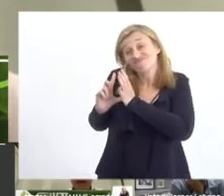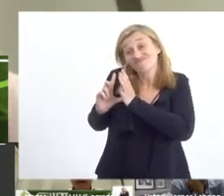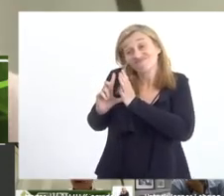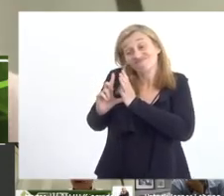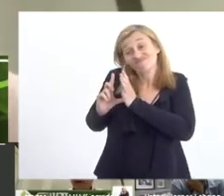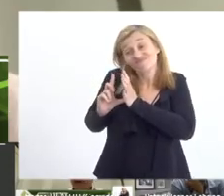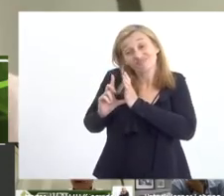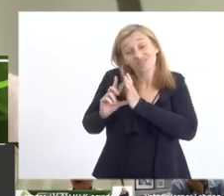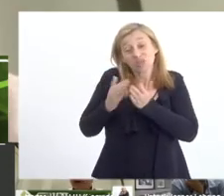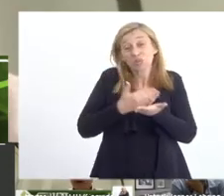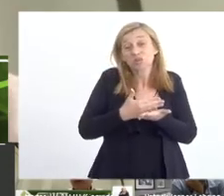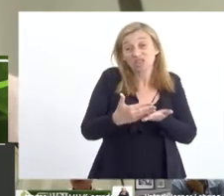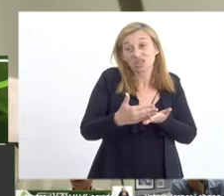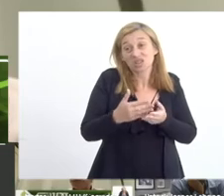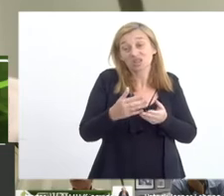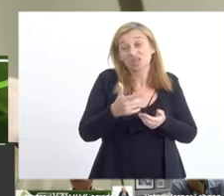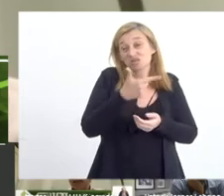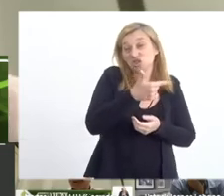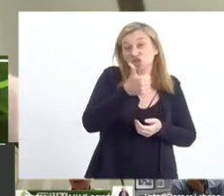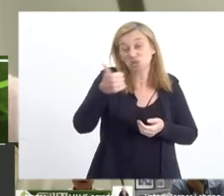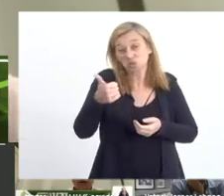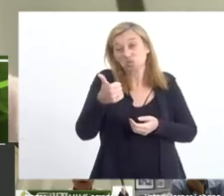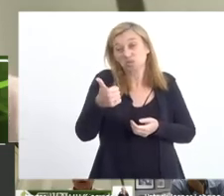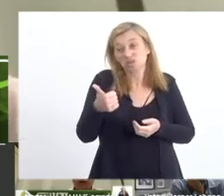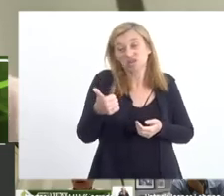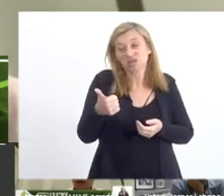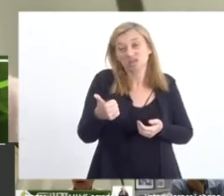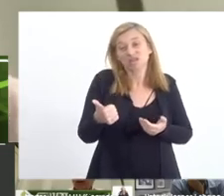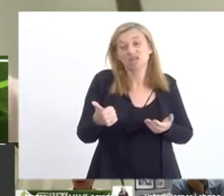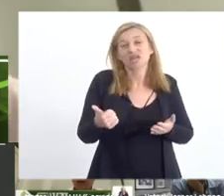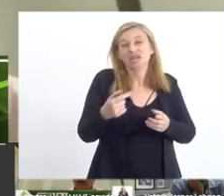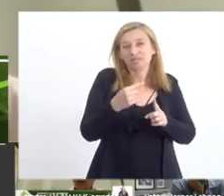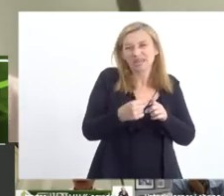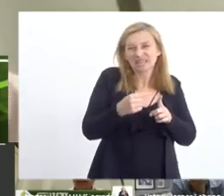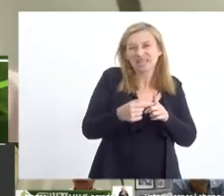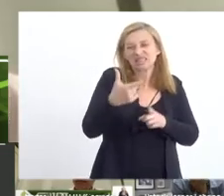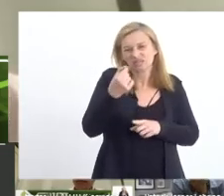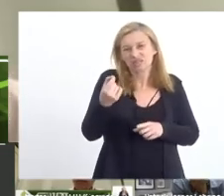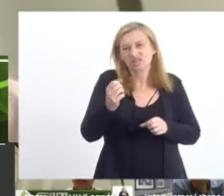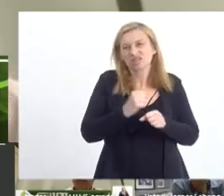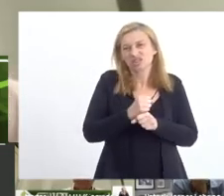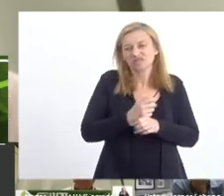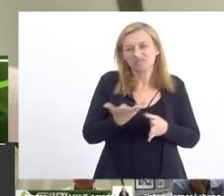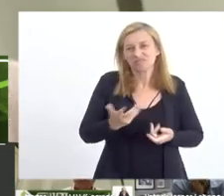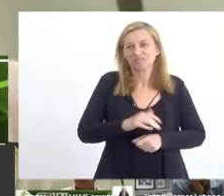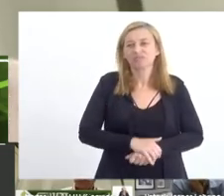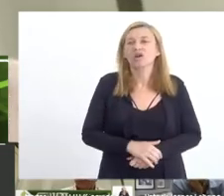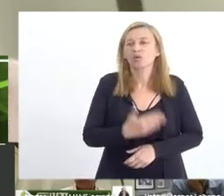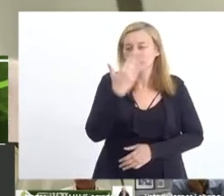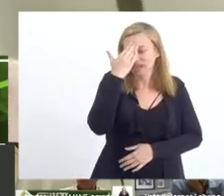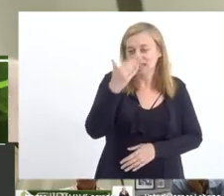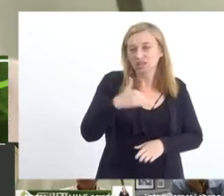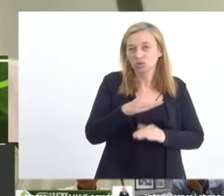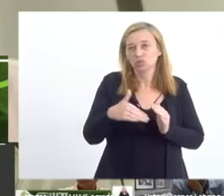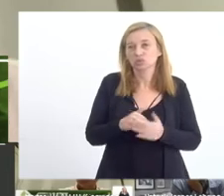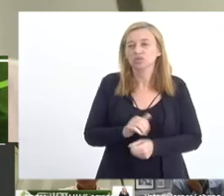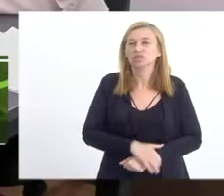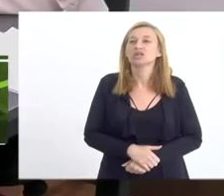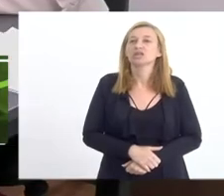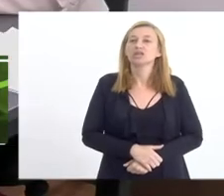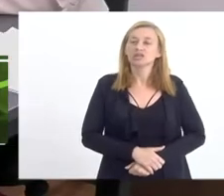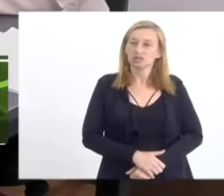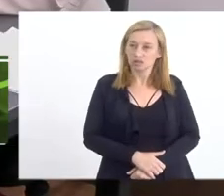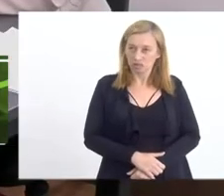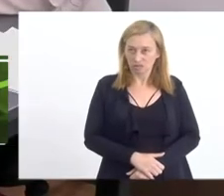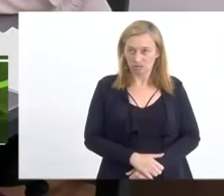no começo do ano, no começo de 21 e certamente no meados de 20. Muito obrigado a todos.